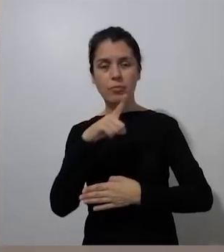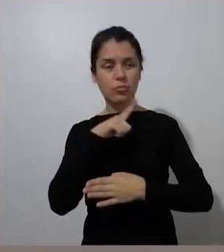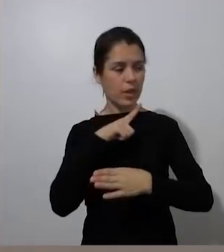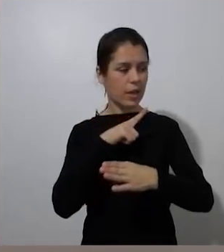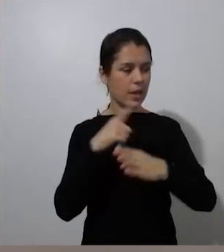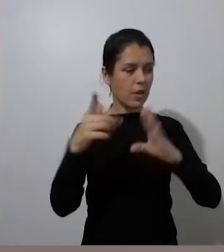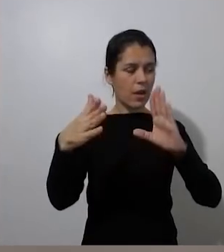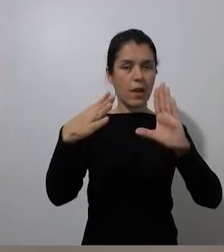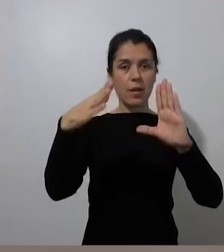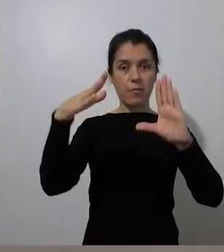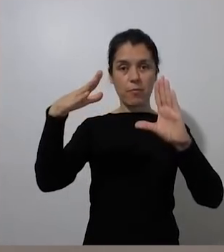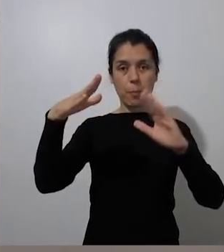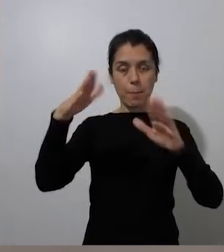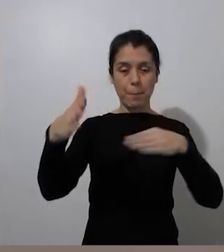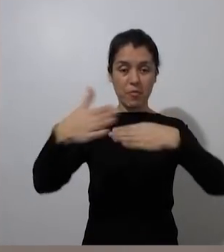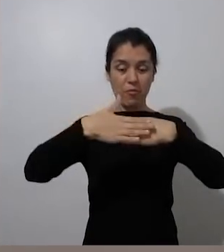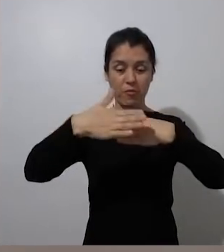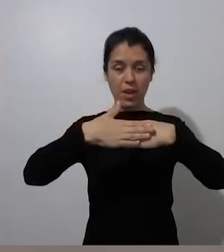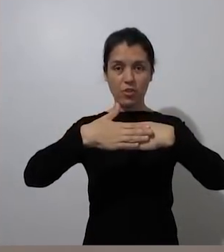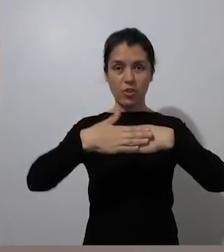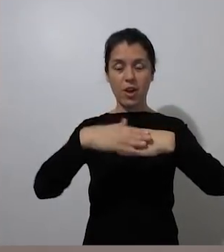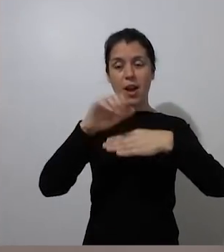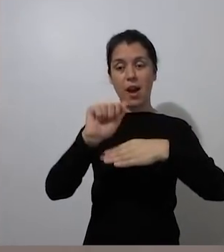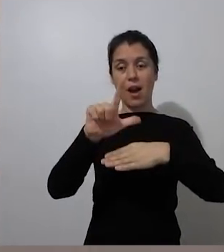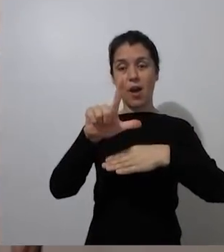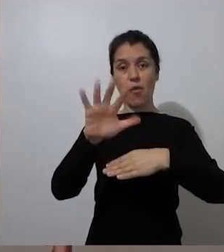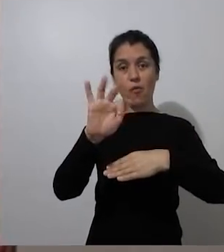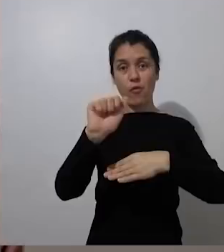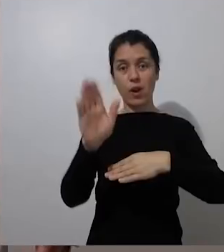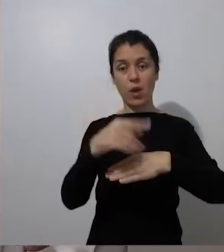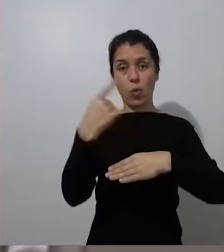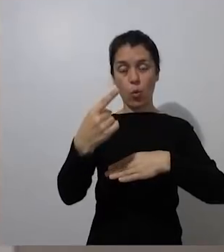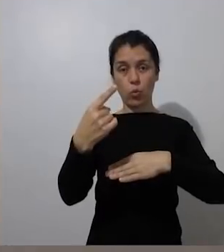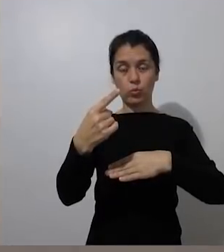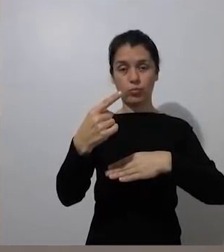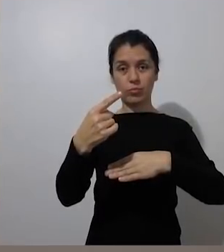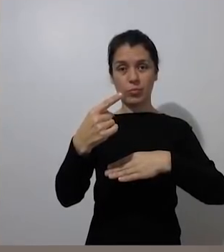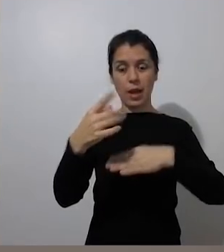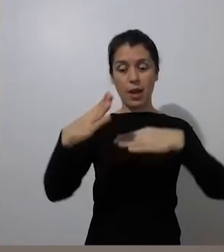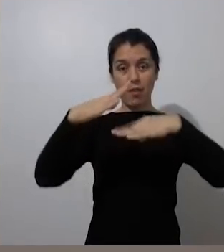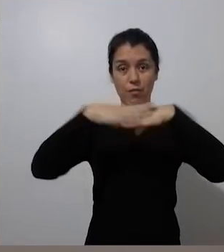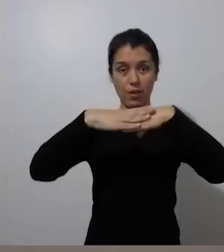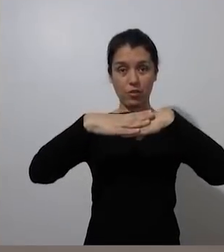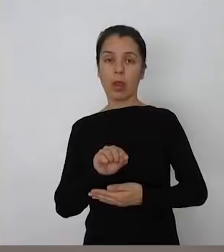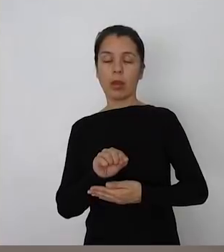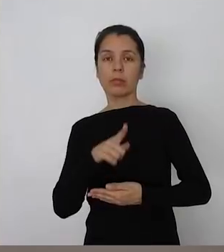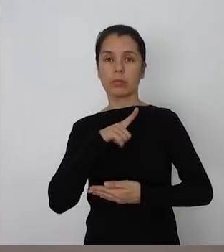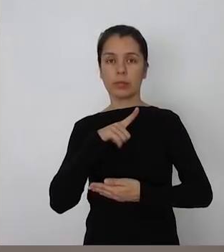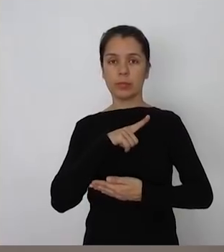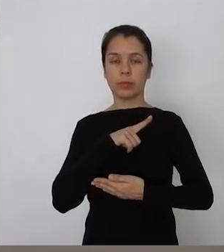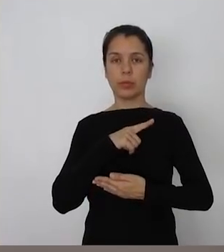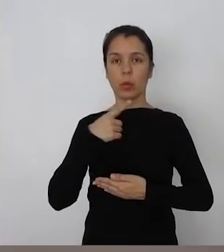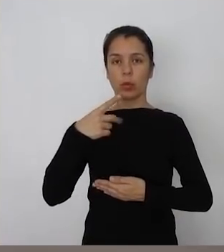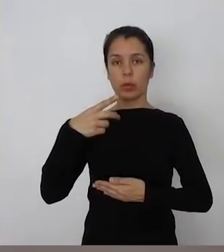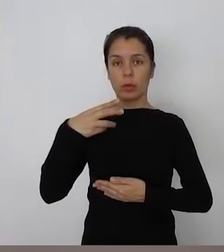remédio vem aqui e ele bloqueia então um receptor chamado alfa-1 da adrenalina. Quando ele bloqueia o alfa-1 da adrenalina, não deixa os